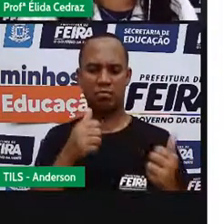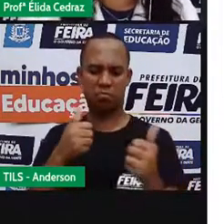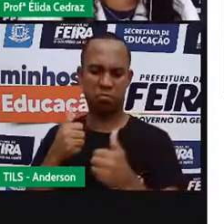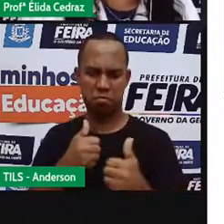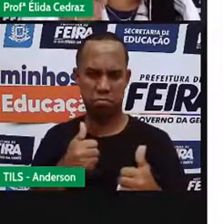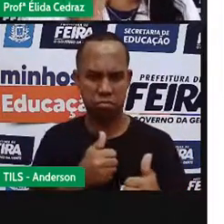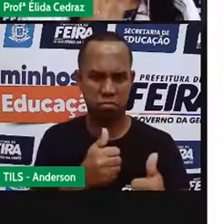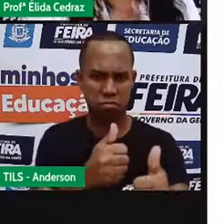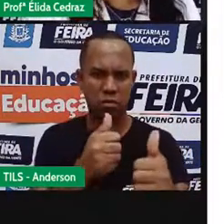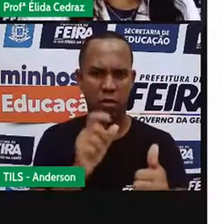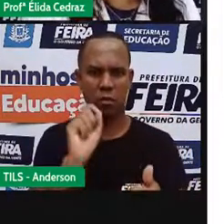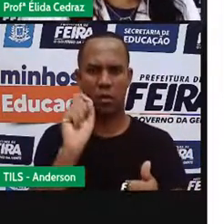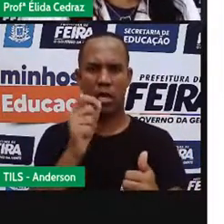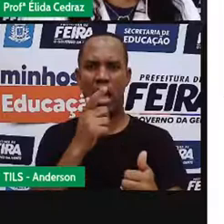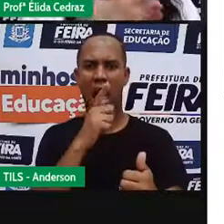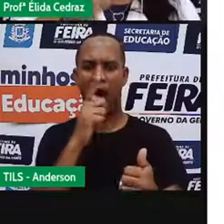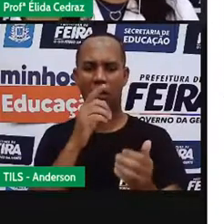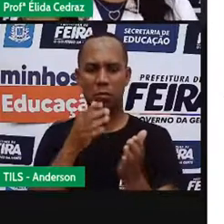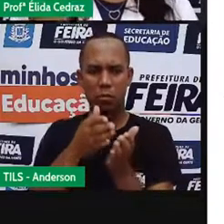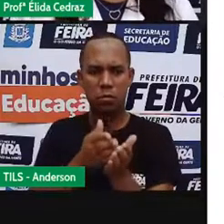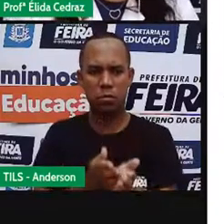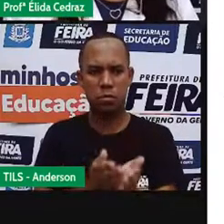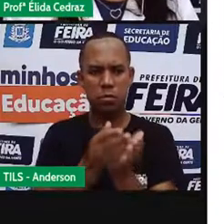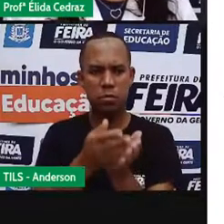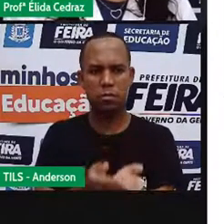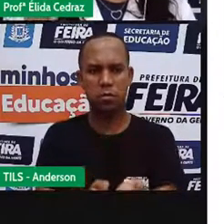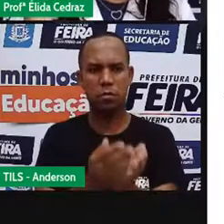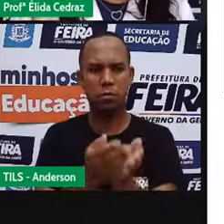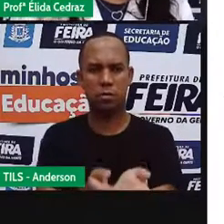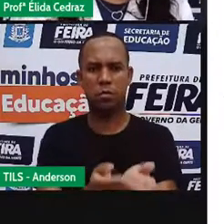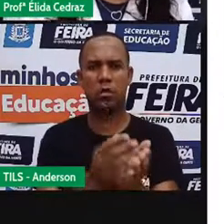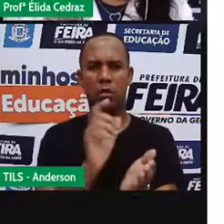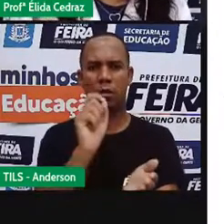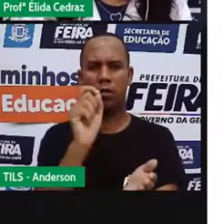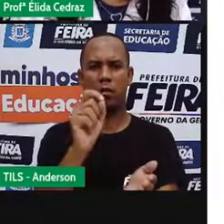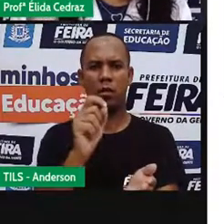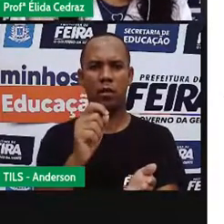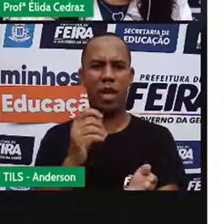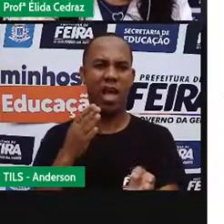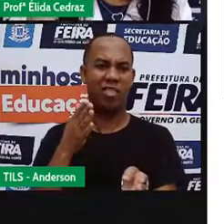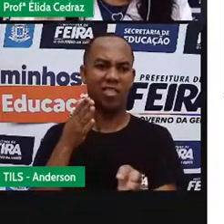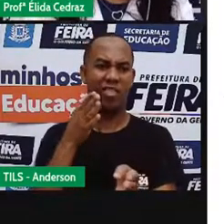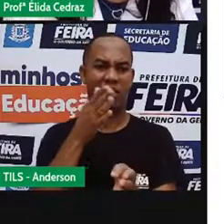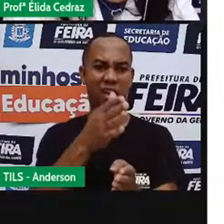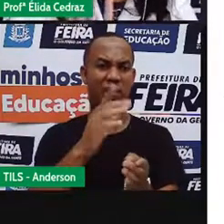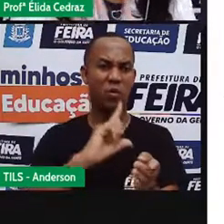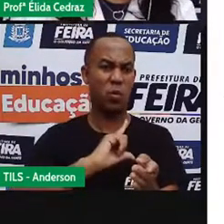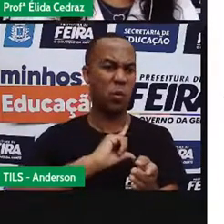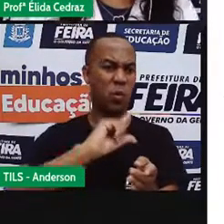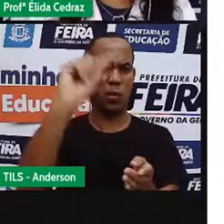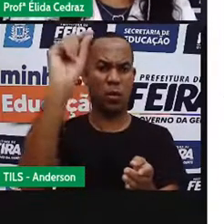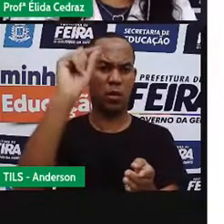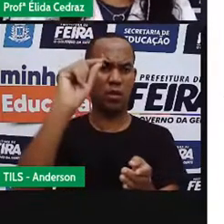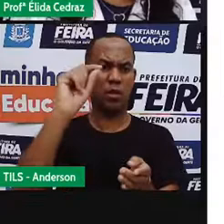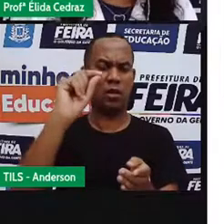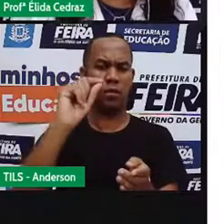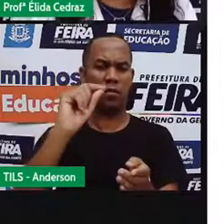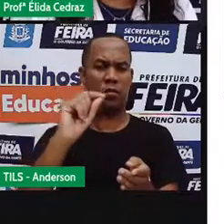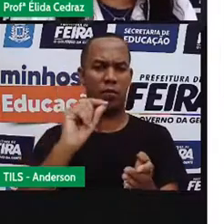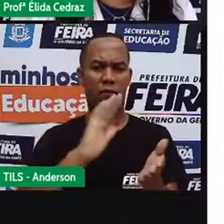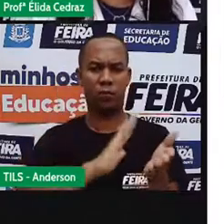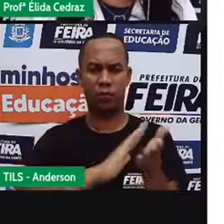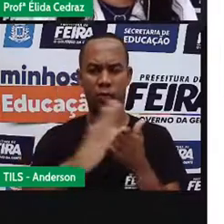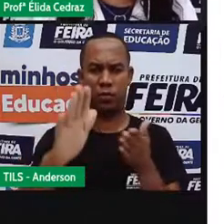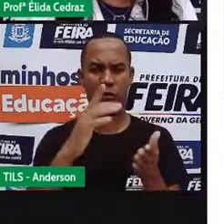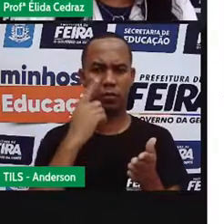mar aberto a embarcação de Madeira de Melo até que ele sumisse do nosso horizonte.